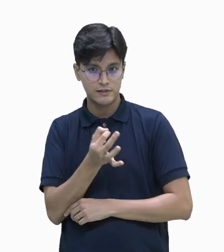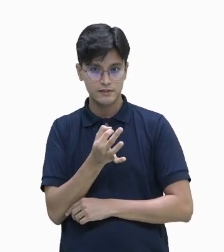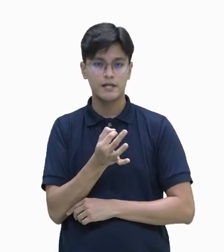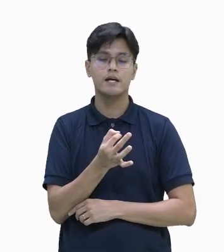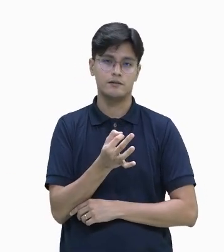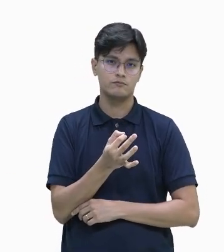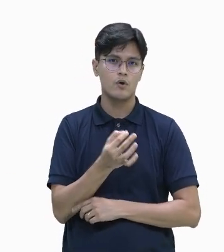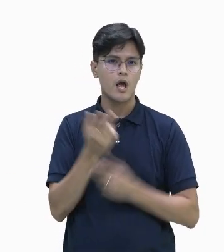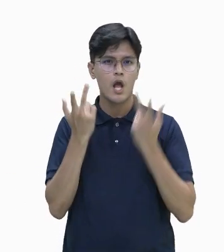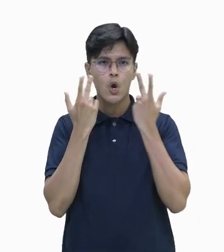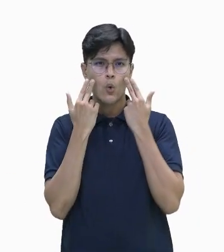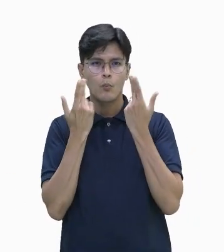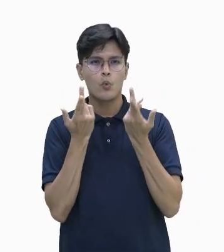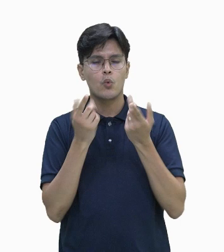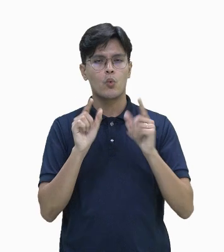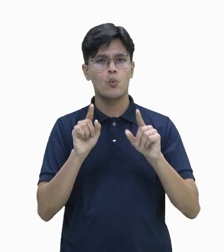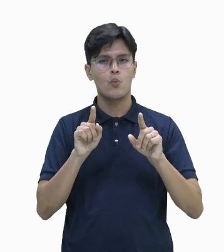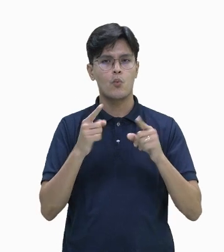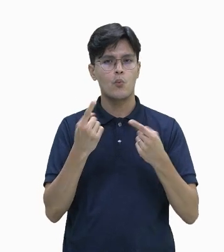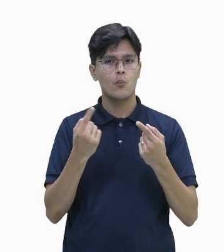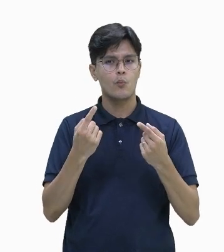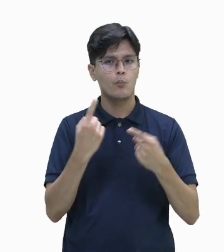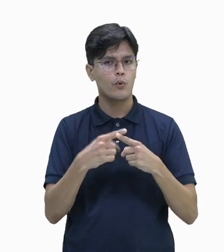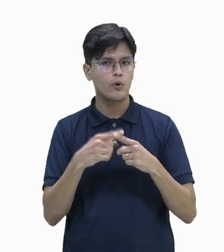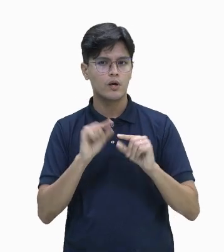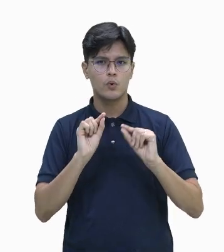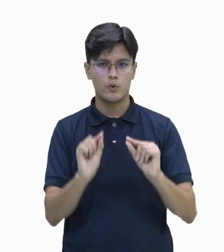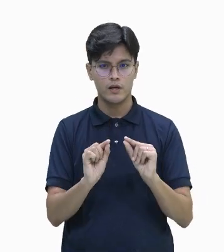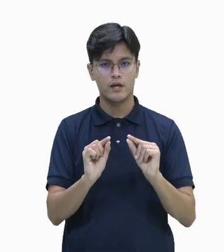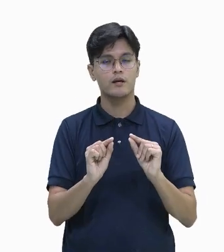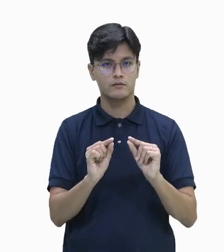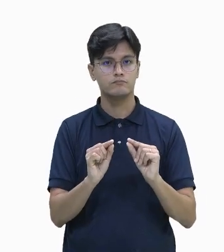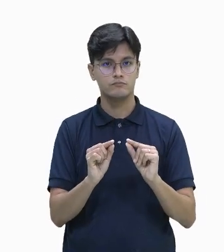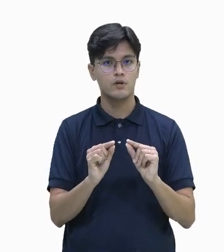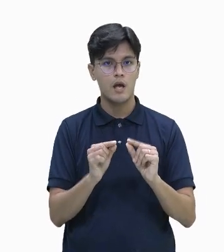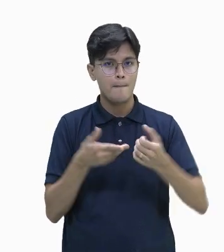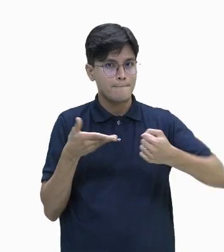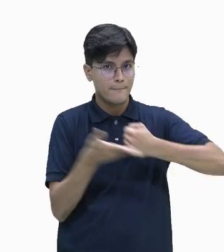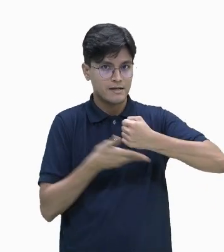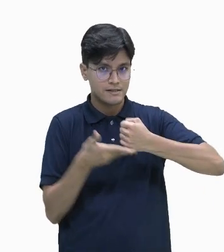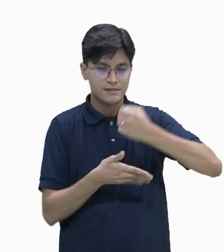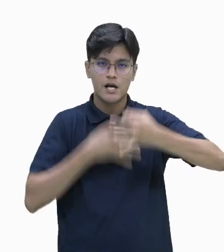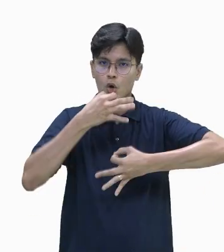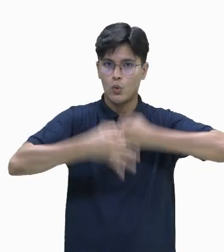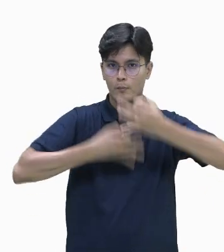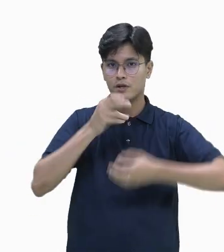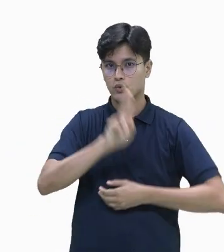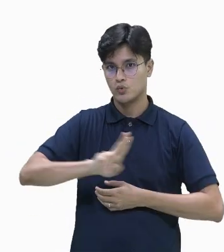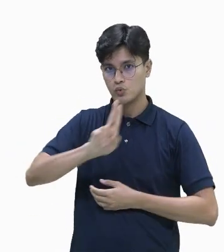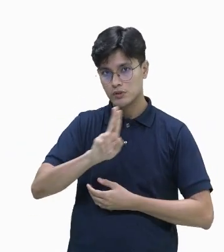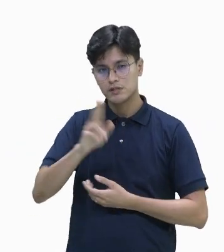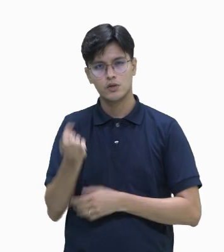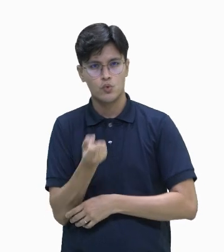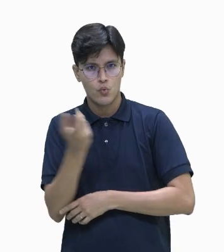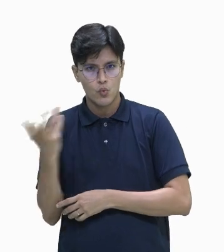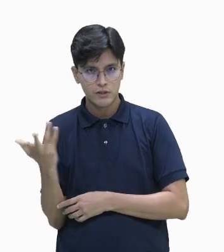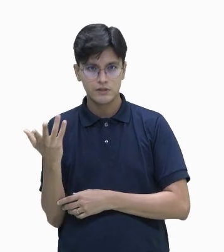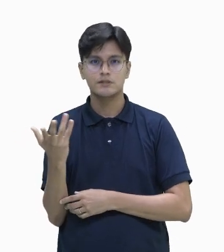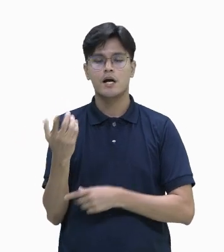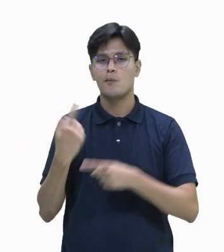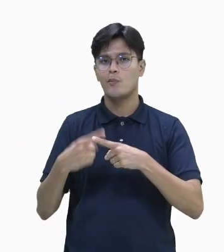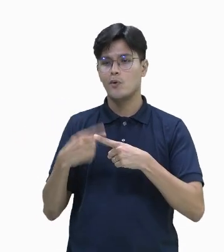e justificar o argumento com dados comprovados. Em geral, são dados de pesquisa de